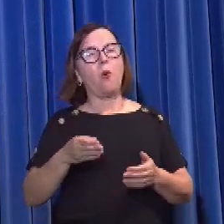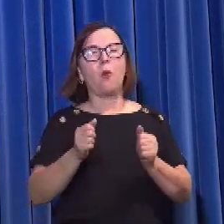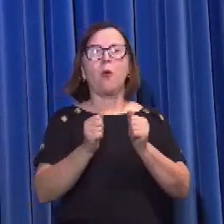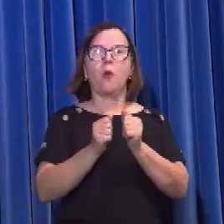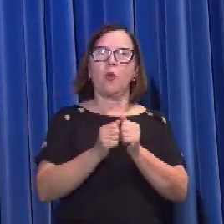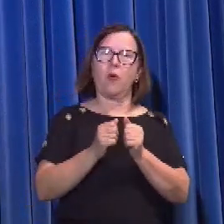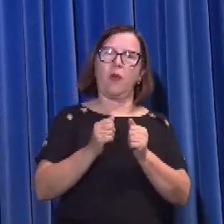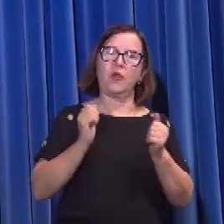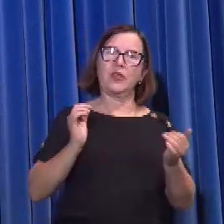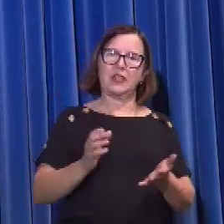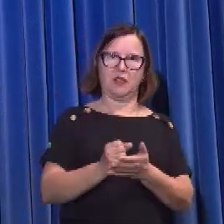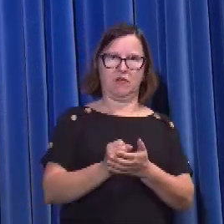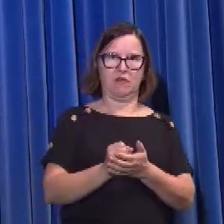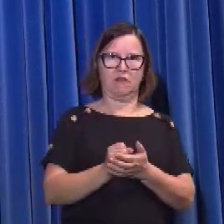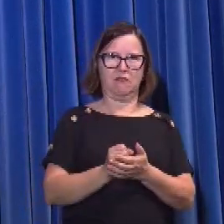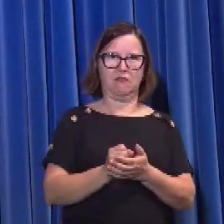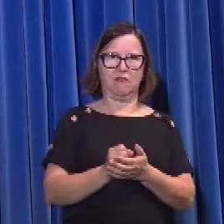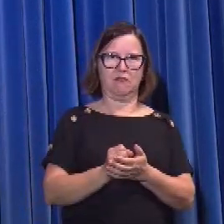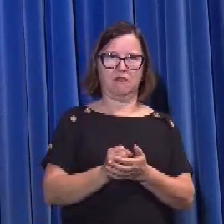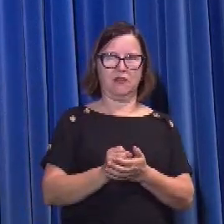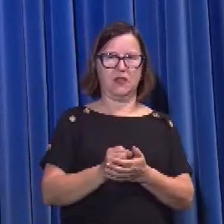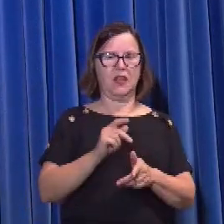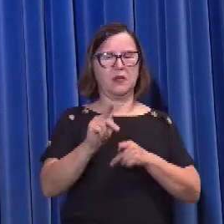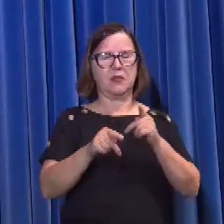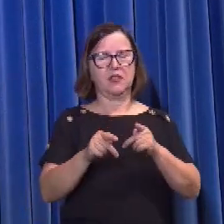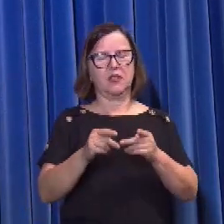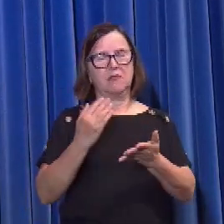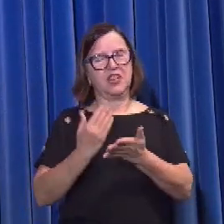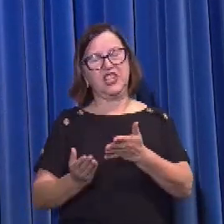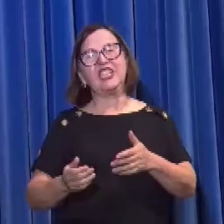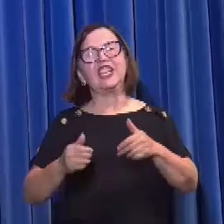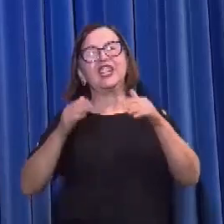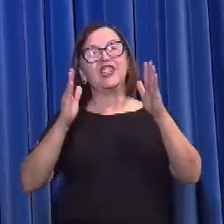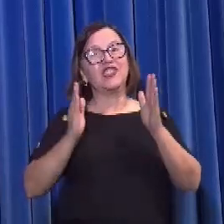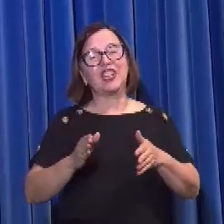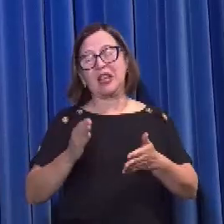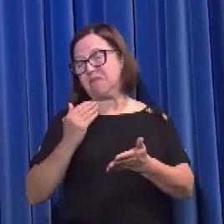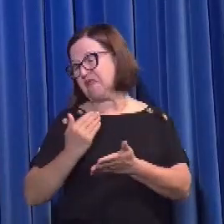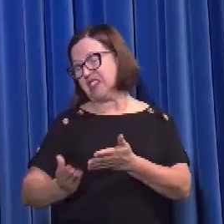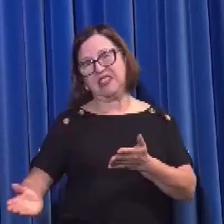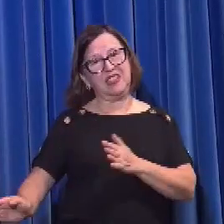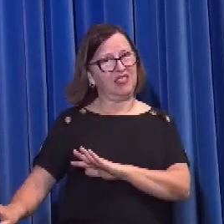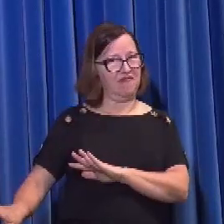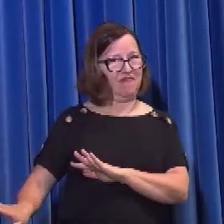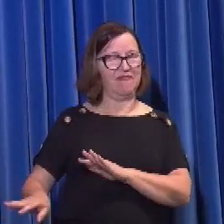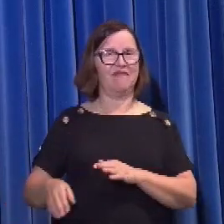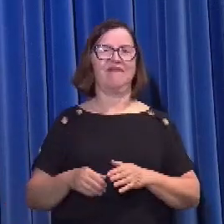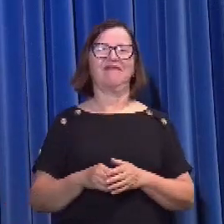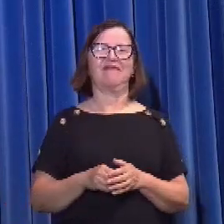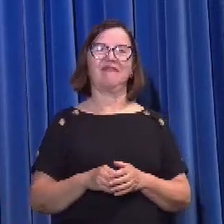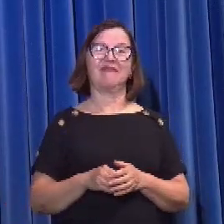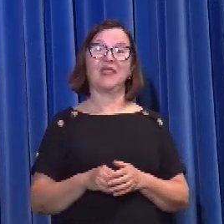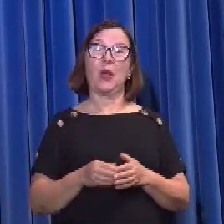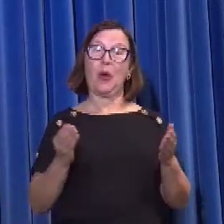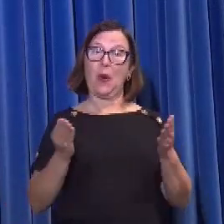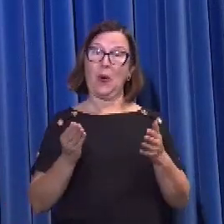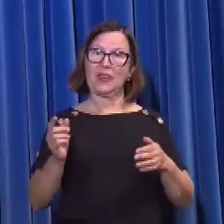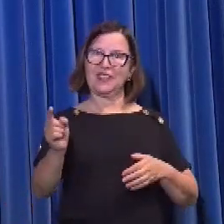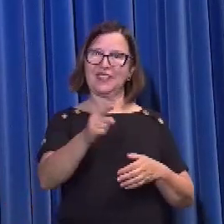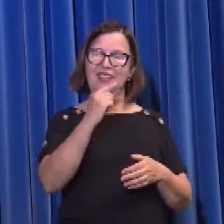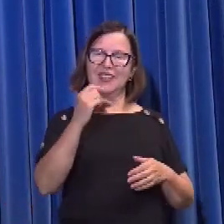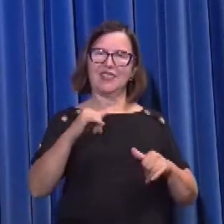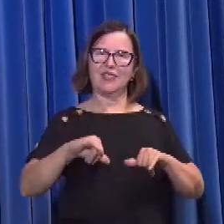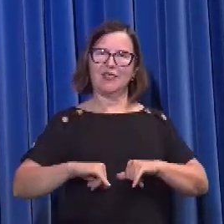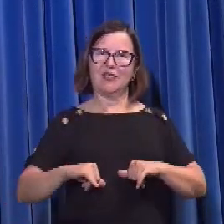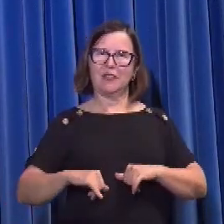Os perdidos já estão perdidos, meus irmãos. Então, hoje, nós sofremos os